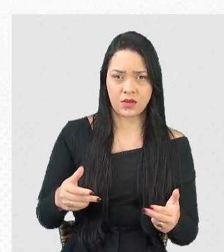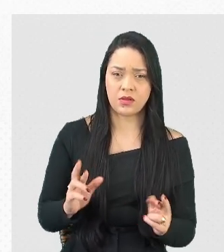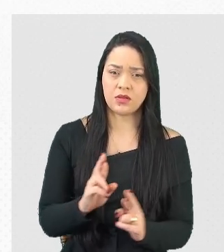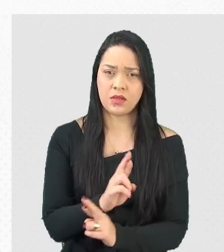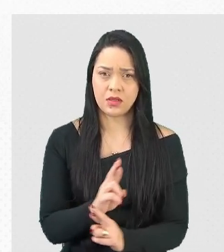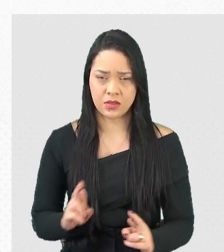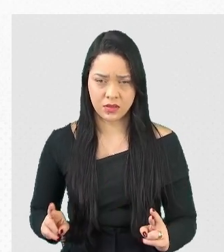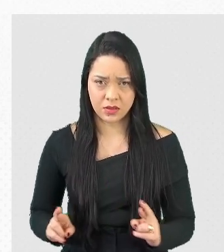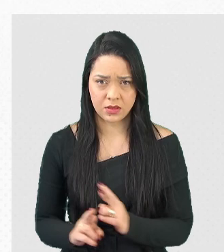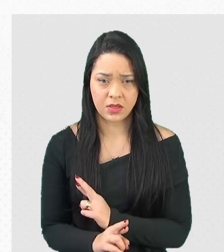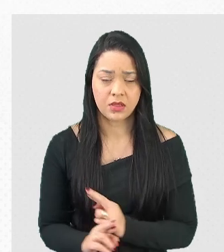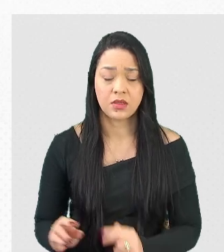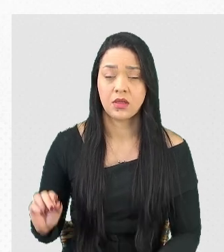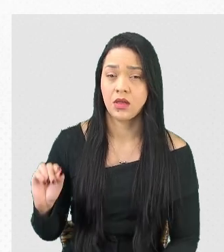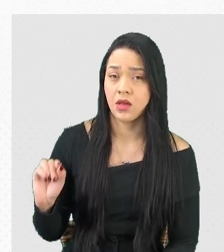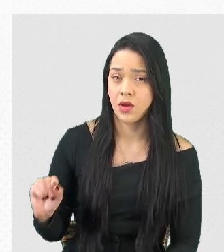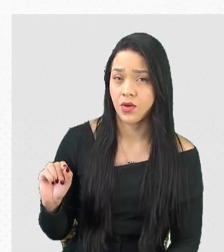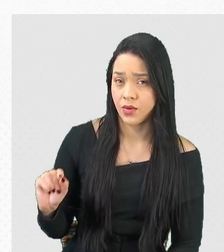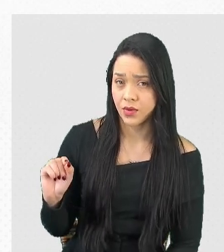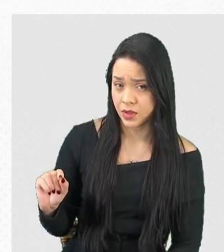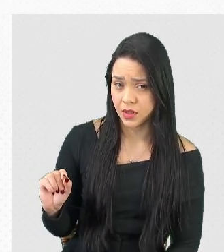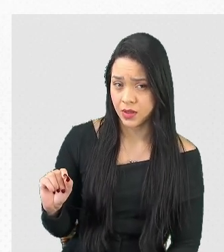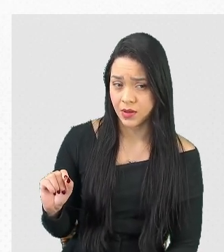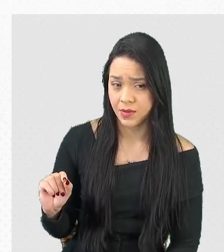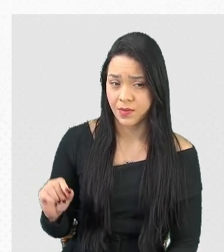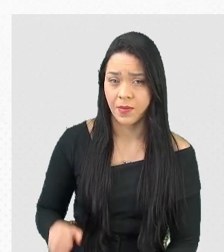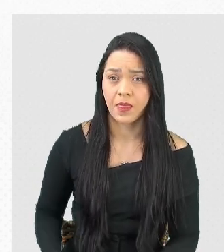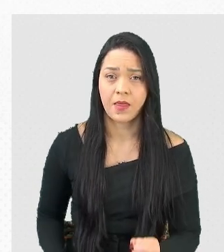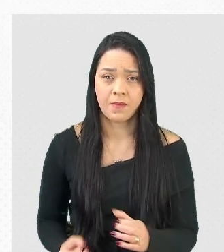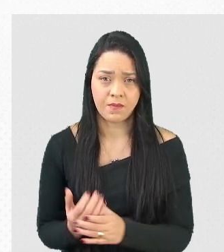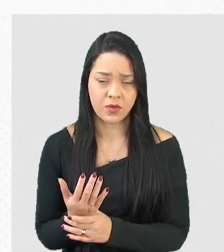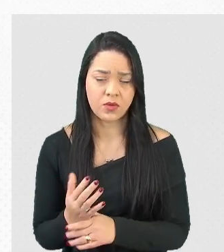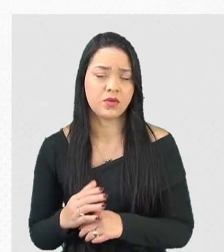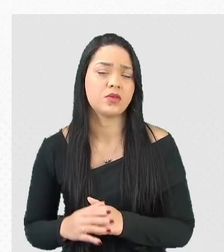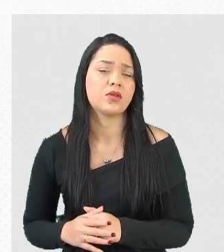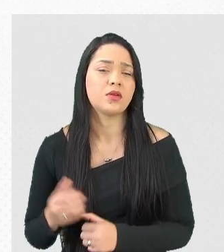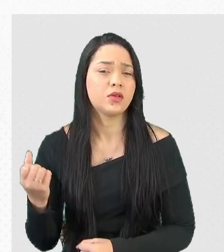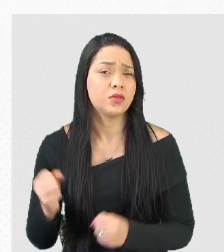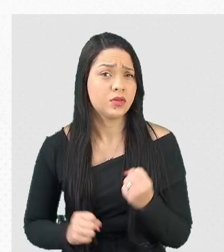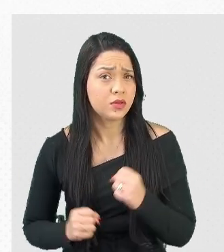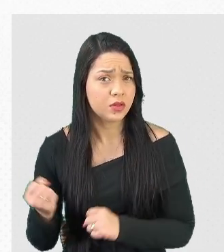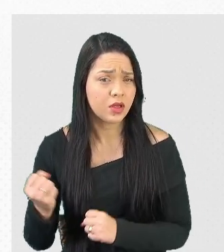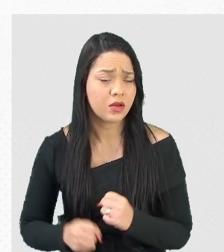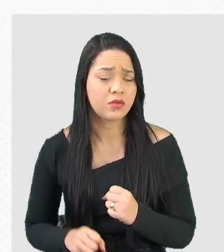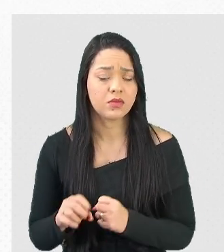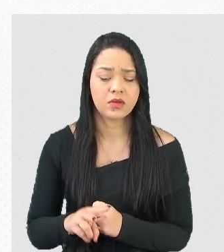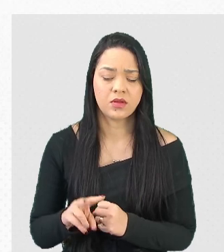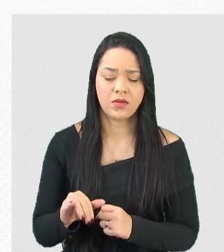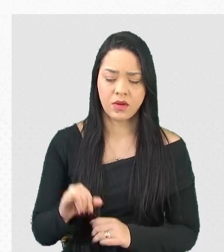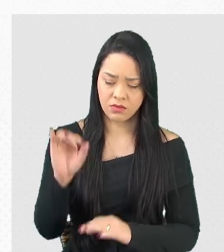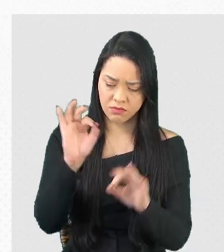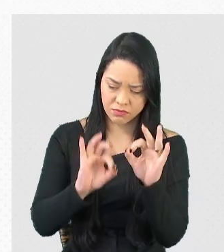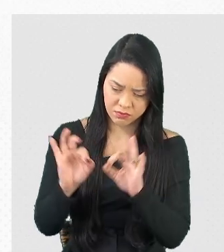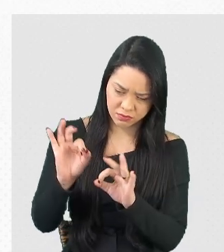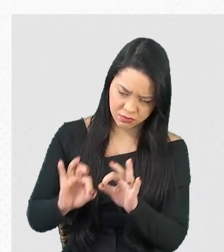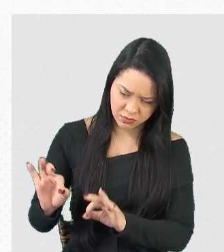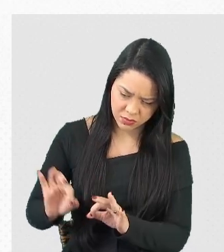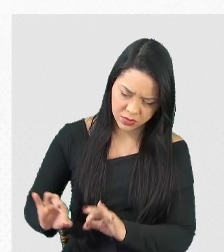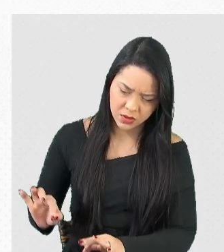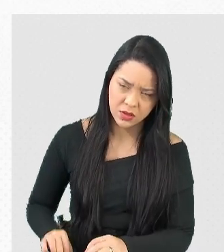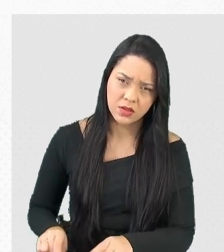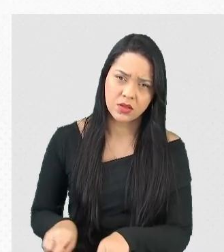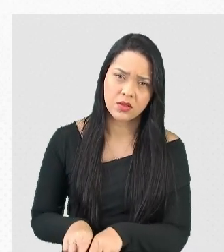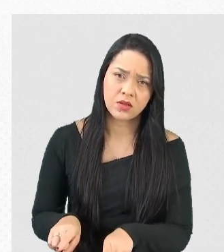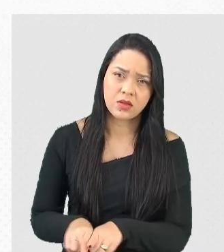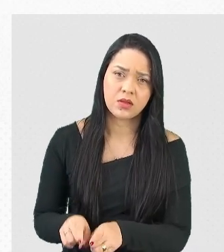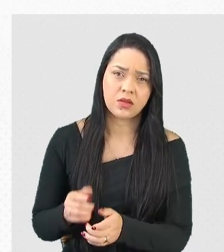produção, né, industrial, que vai diversificando, inicia com a indústria têxtil, mas depois diversifica com